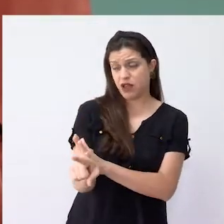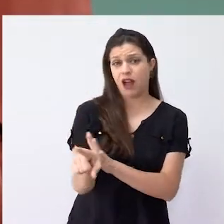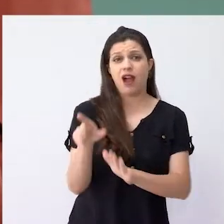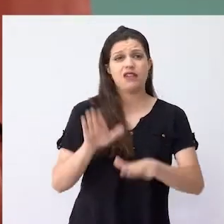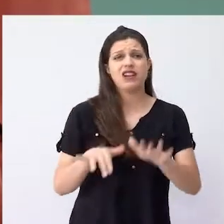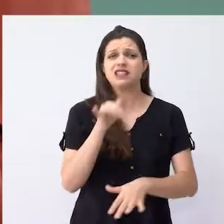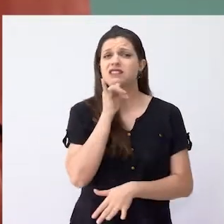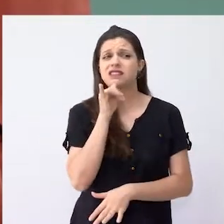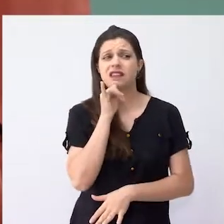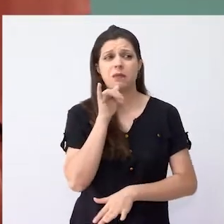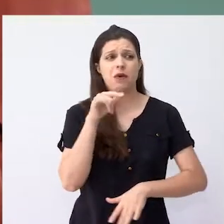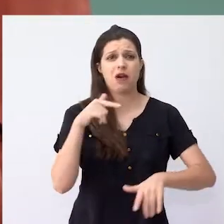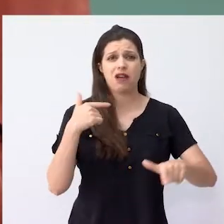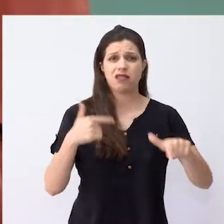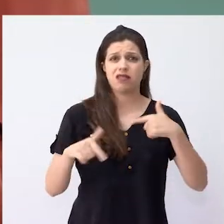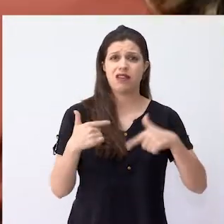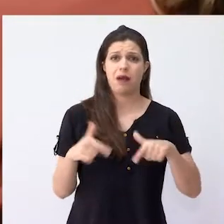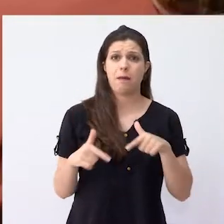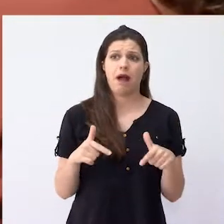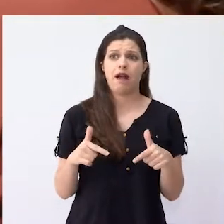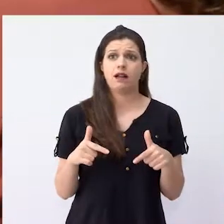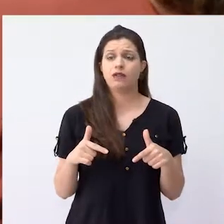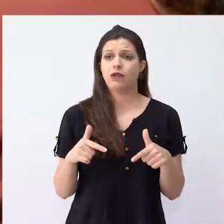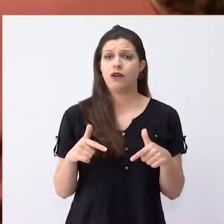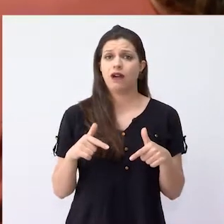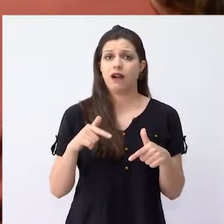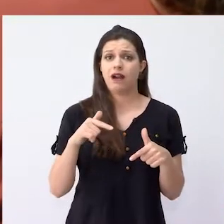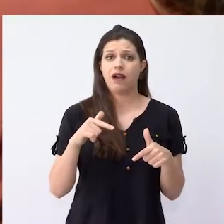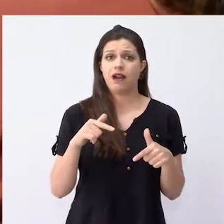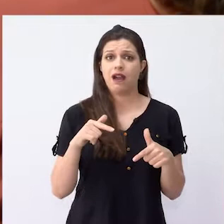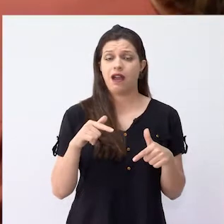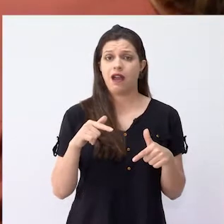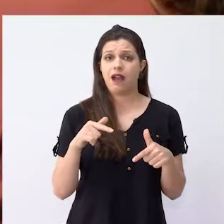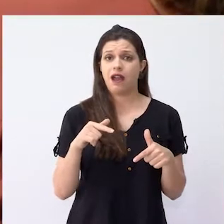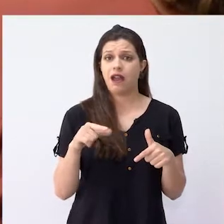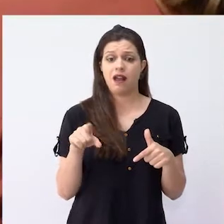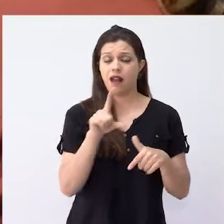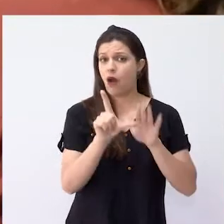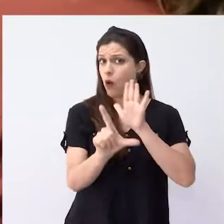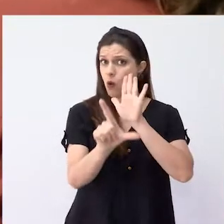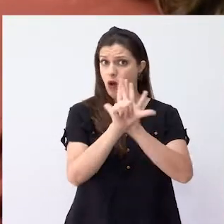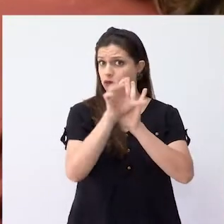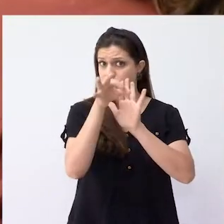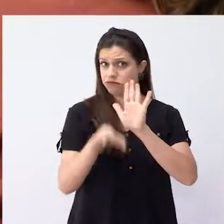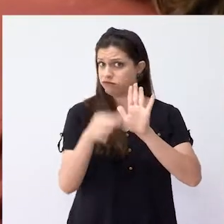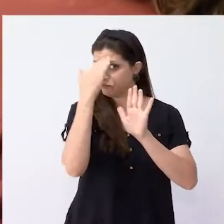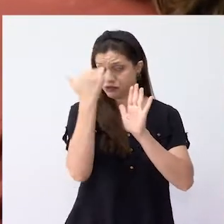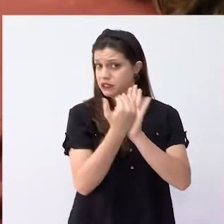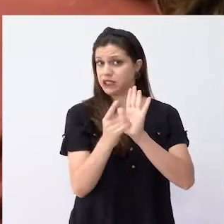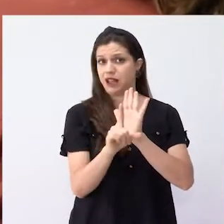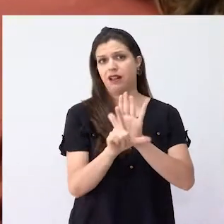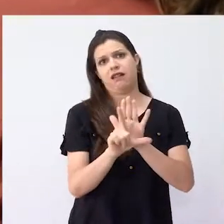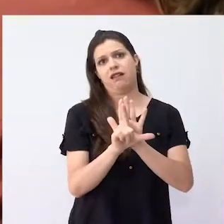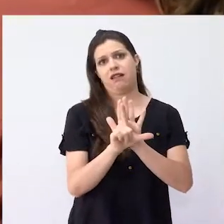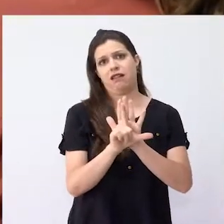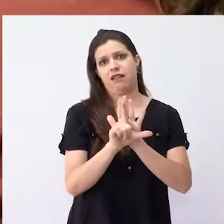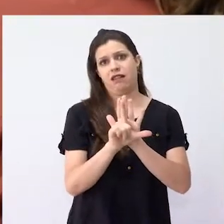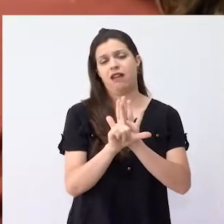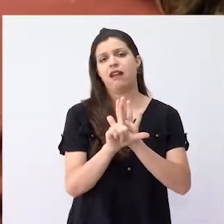gente está tratando do tema de hoje, né, da exploração do trabalho infantil. Então, eu queria saber quais são os